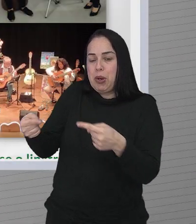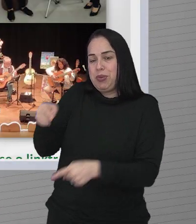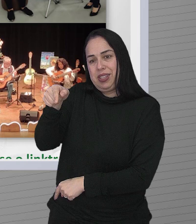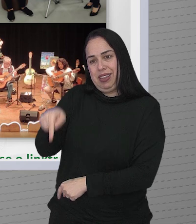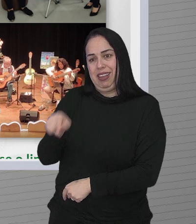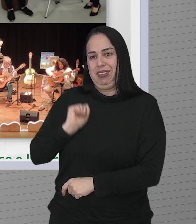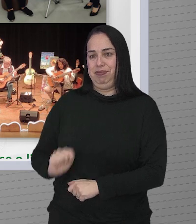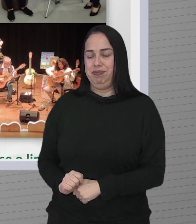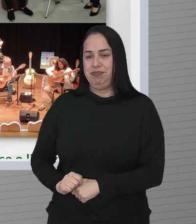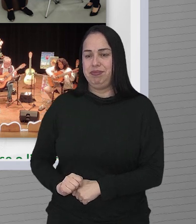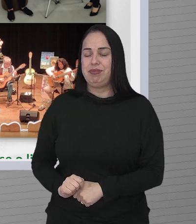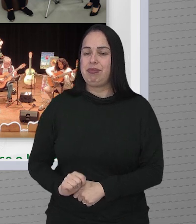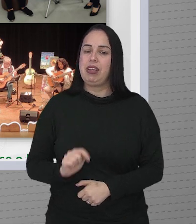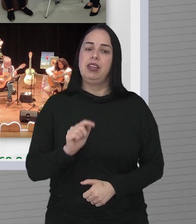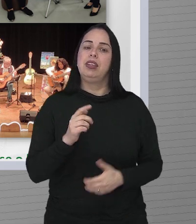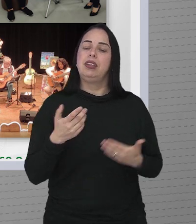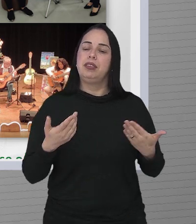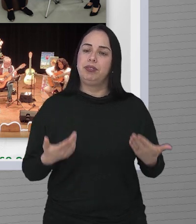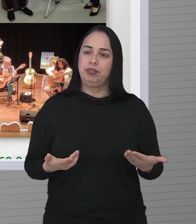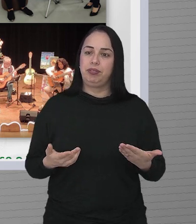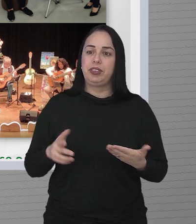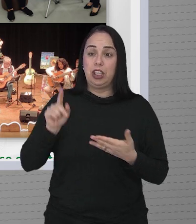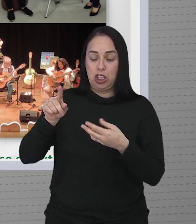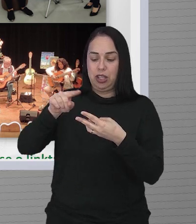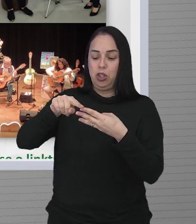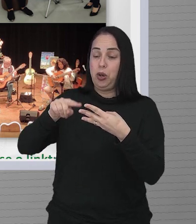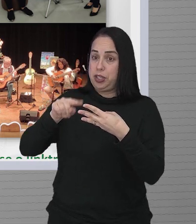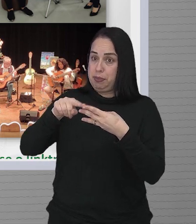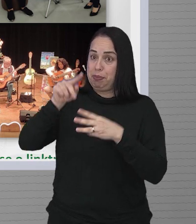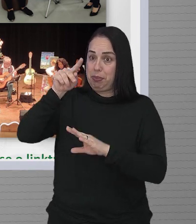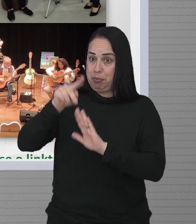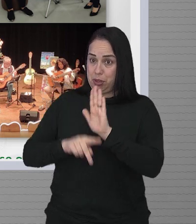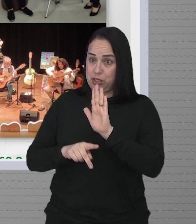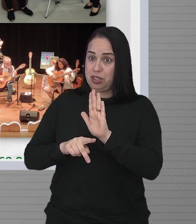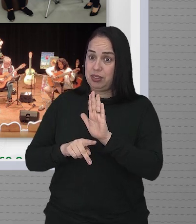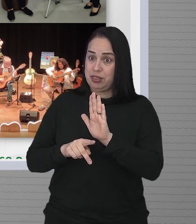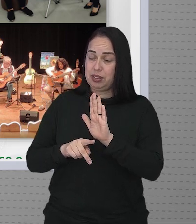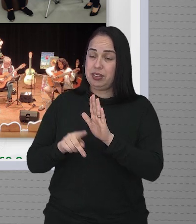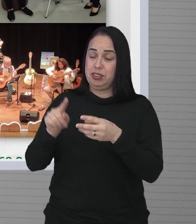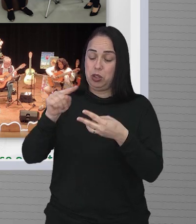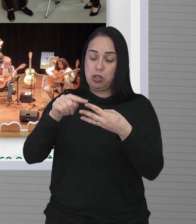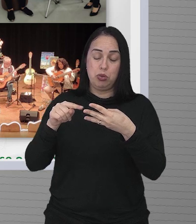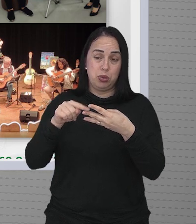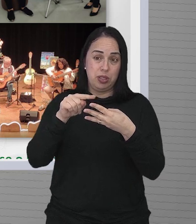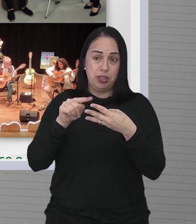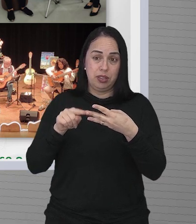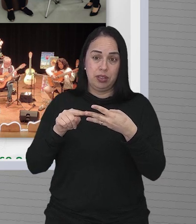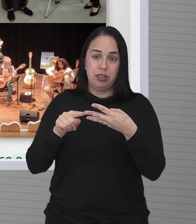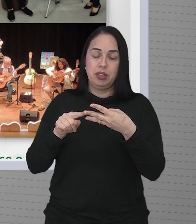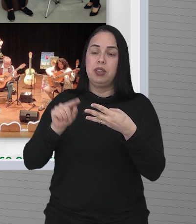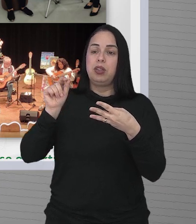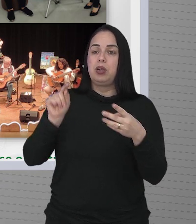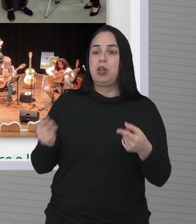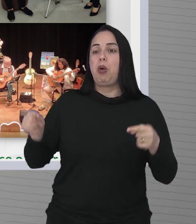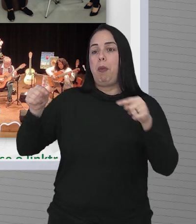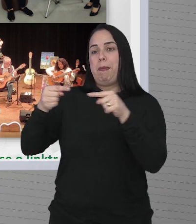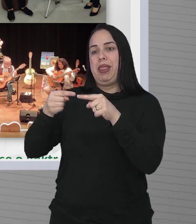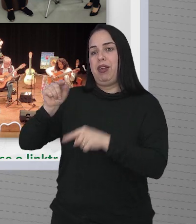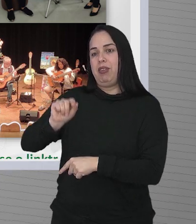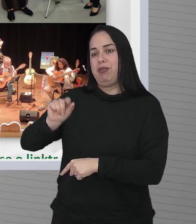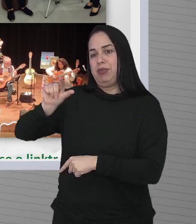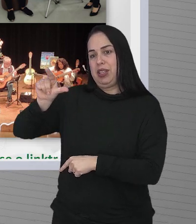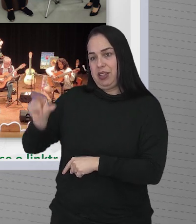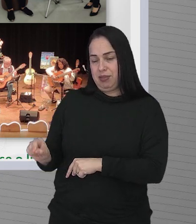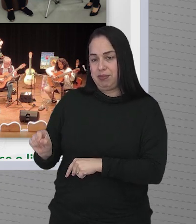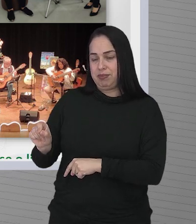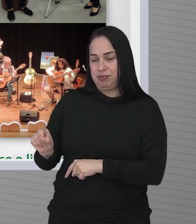Flecha. Então nós fizemos 2 projetos do Arranjando Marcos Flecha, as 2 primeiras edições, pelo Fundo Municipal de Cultura da Fundação